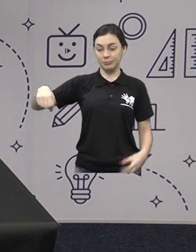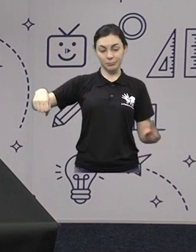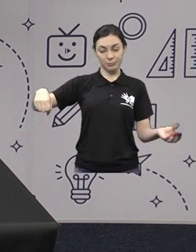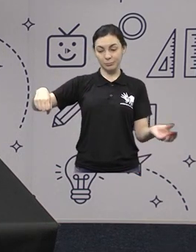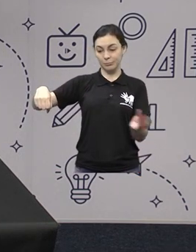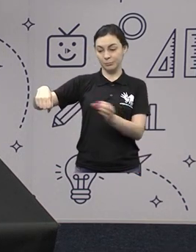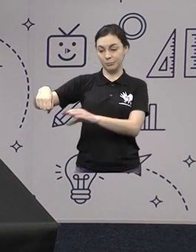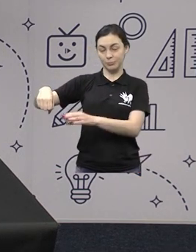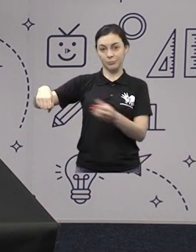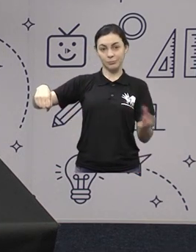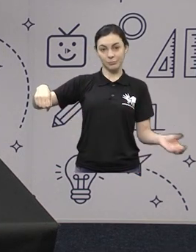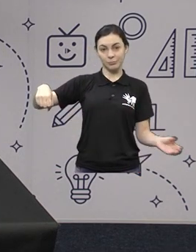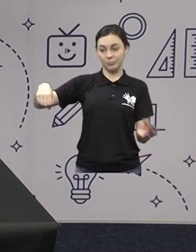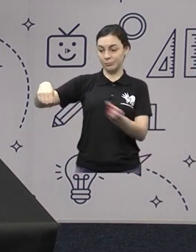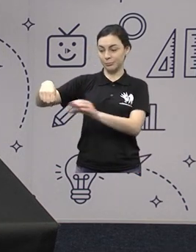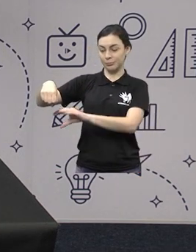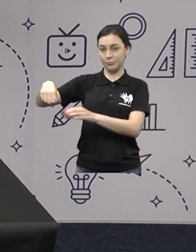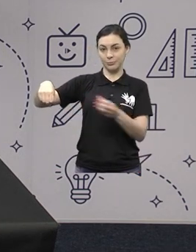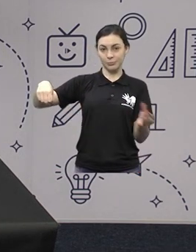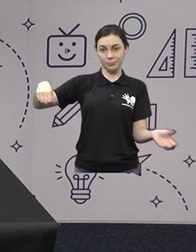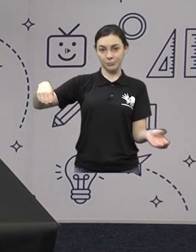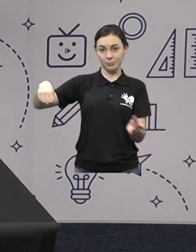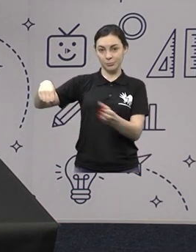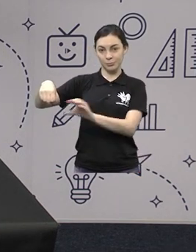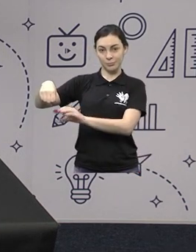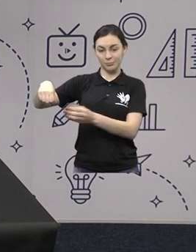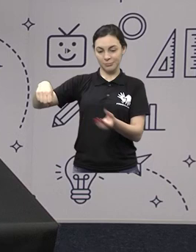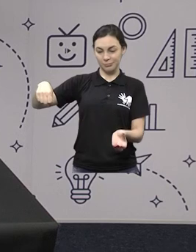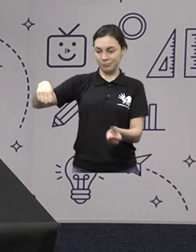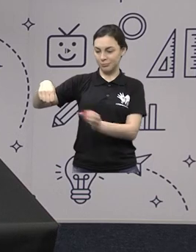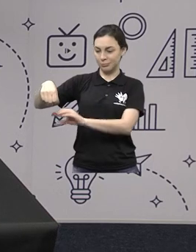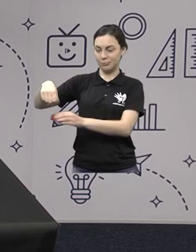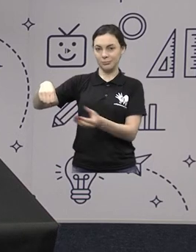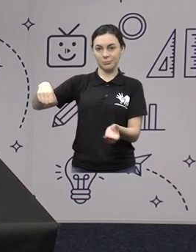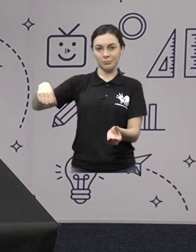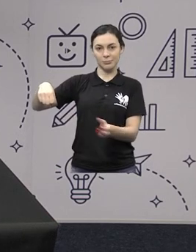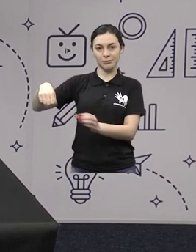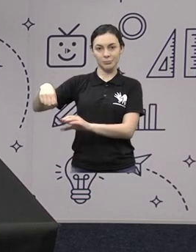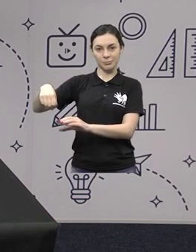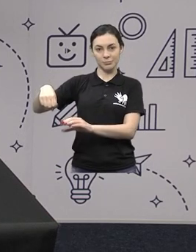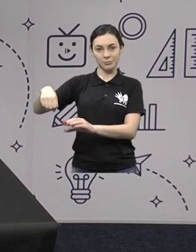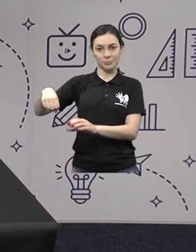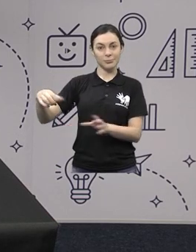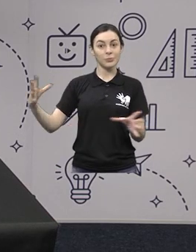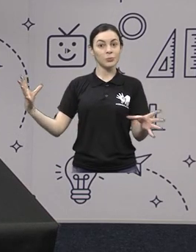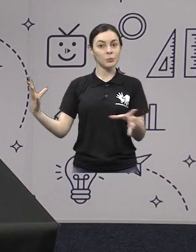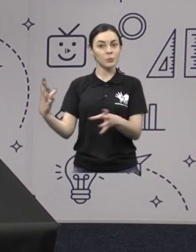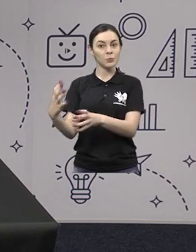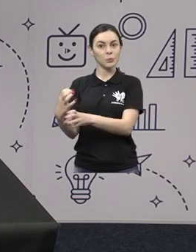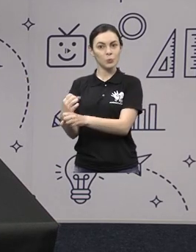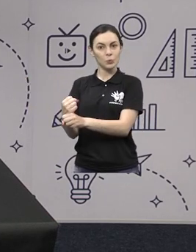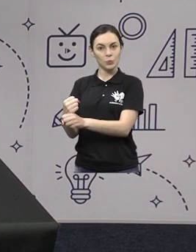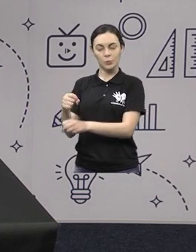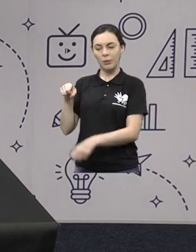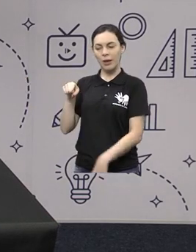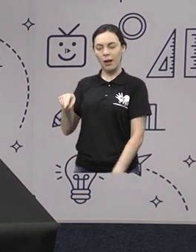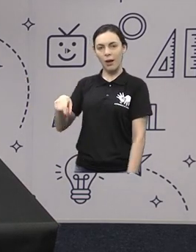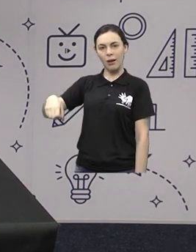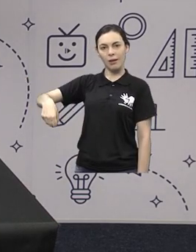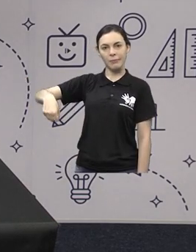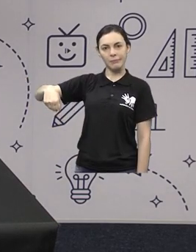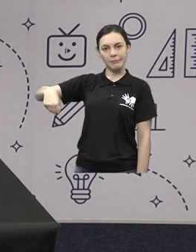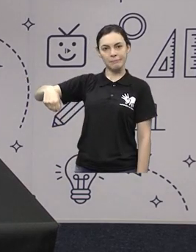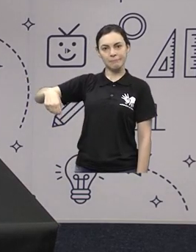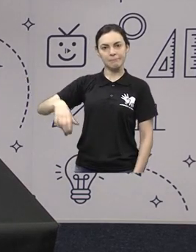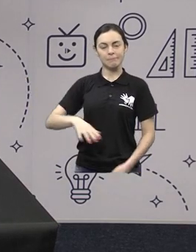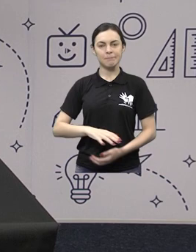cesta e vão colocar dentro da terceira cesta. Os ovos da segunda cesta e colocar